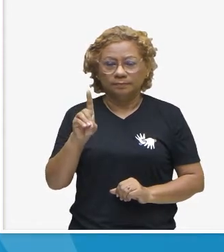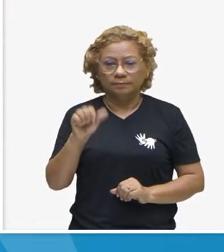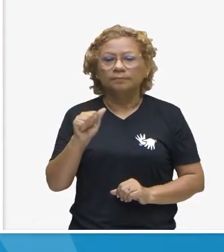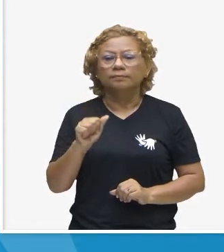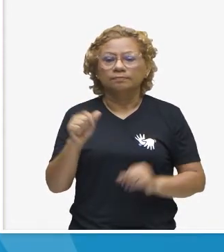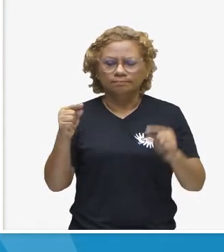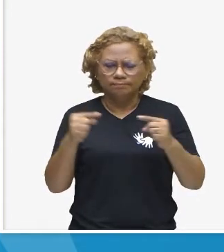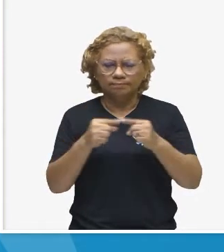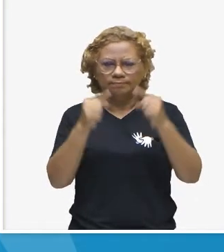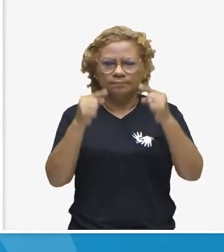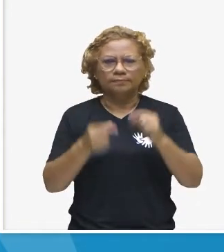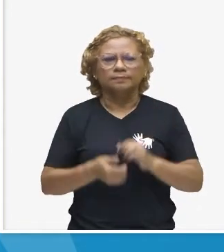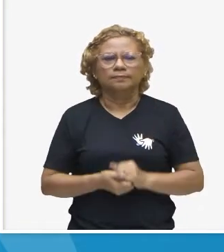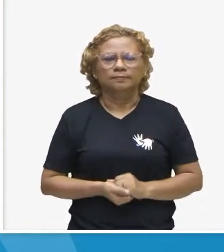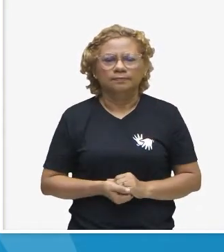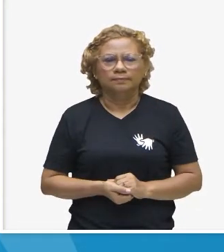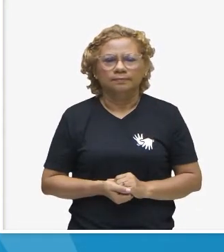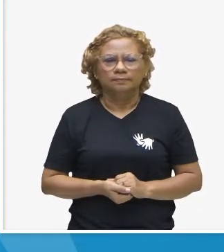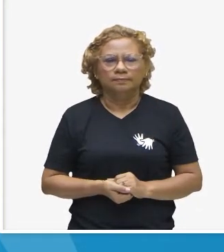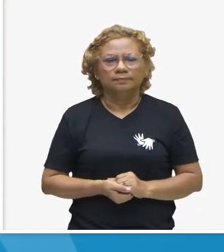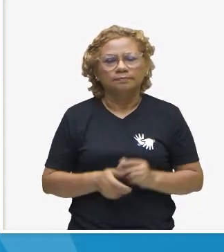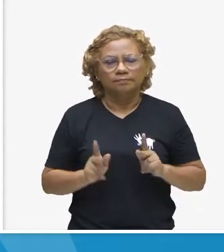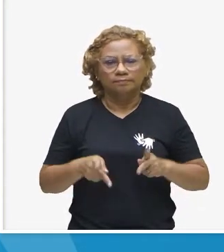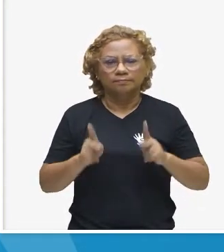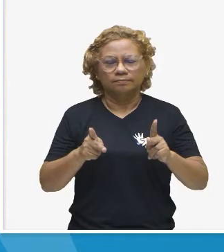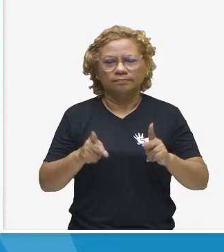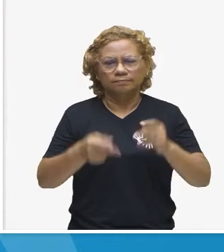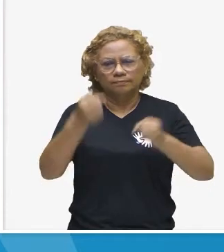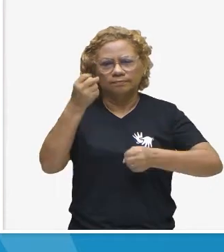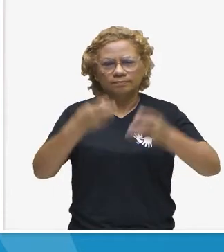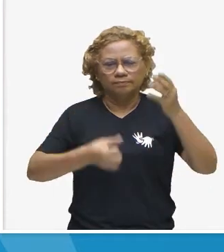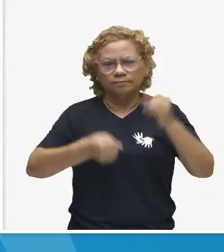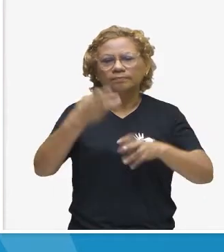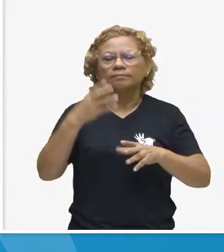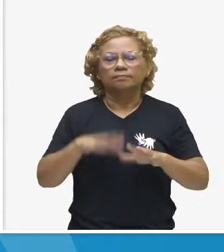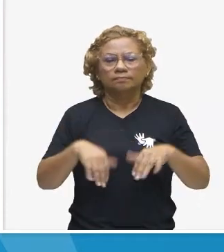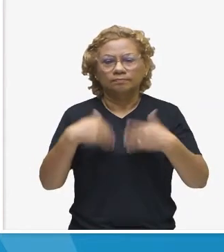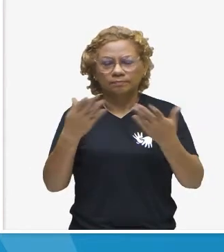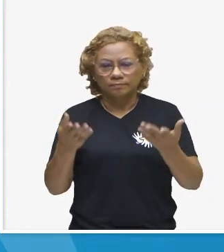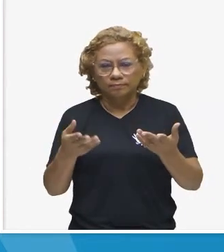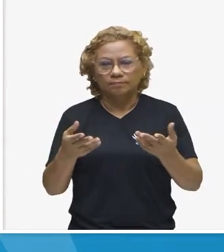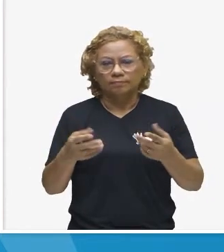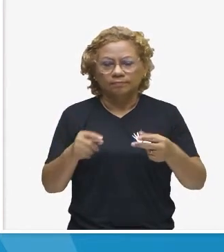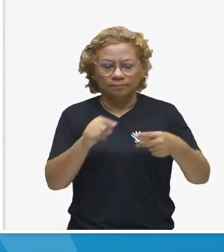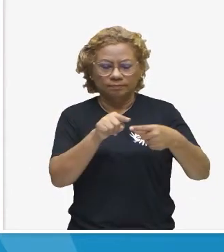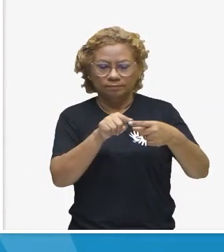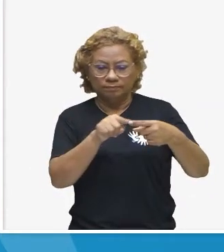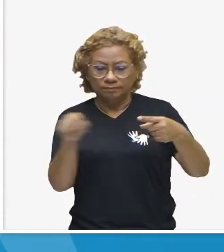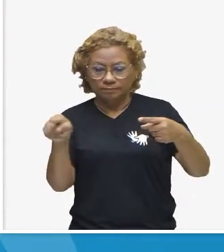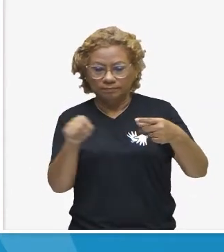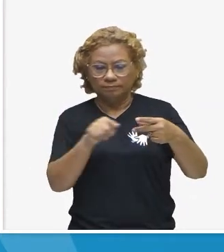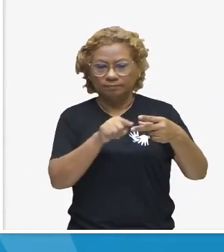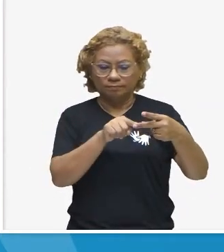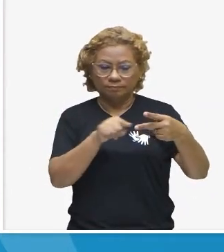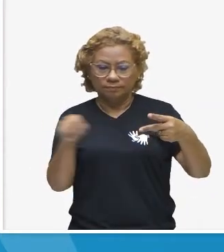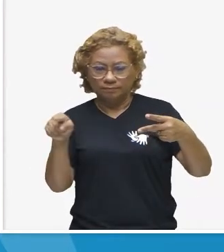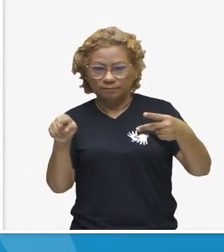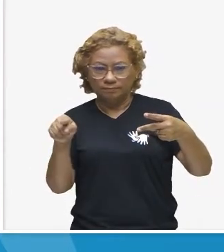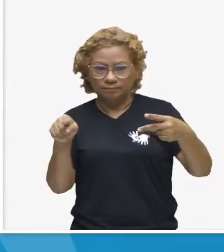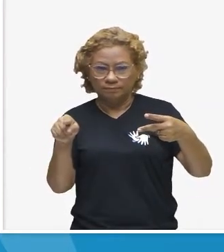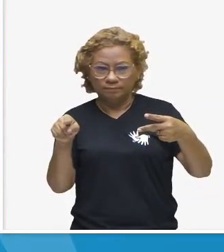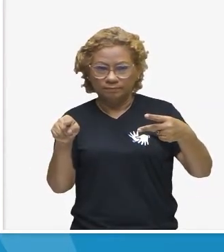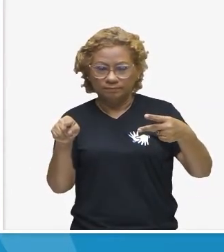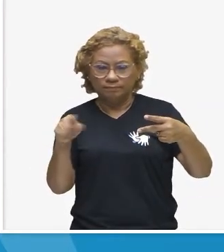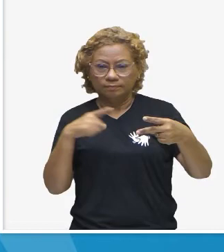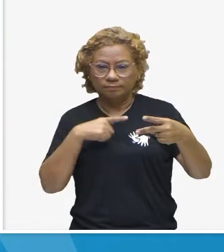Continuamos a falar sobre os ângulos formados quando uma reta transversal intercepta duas paralelas.